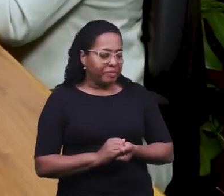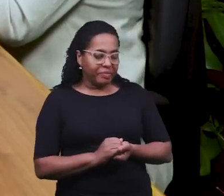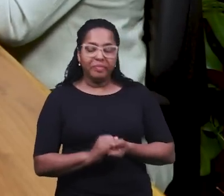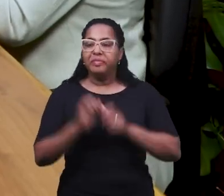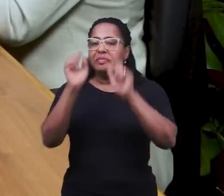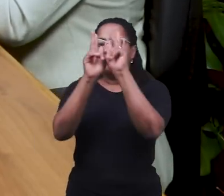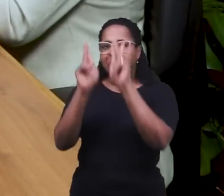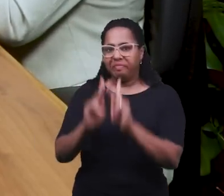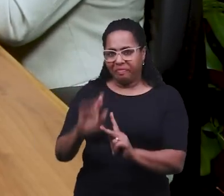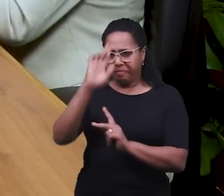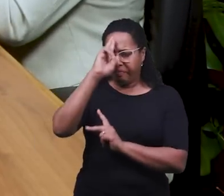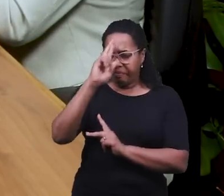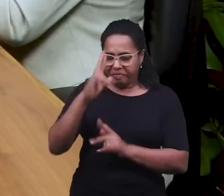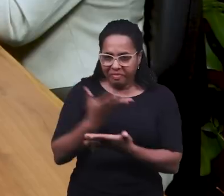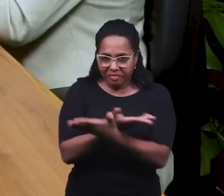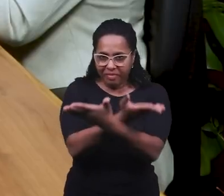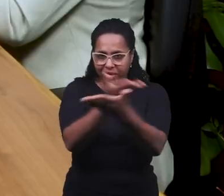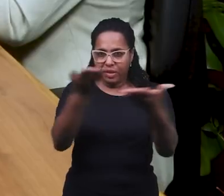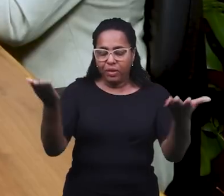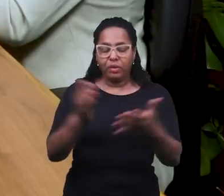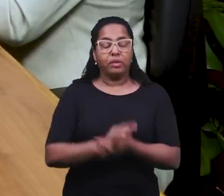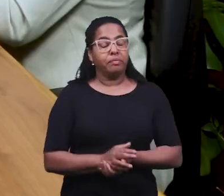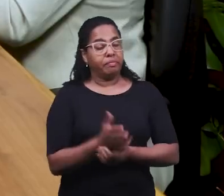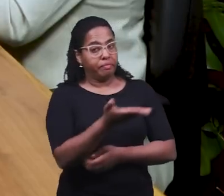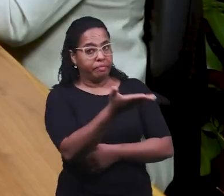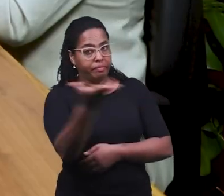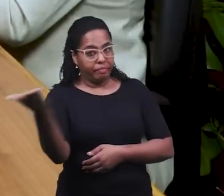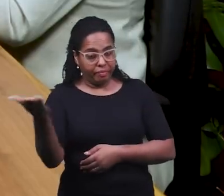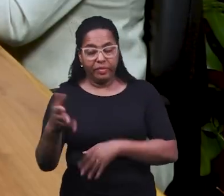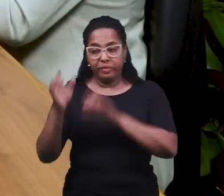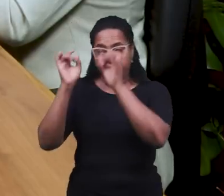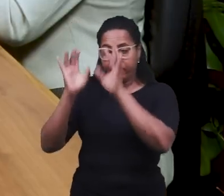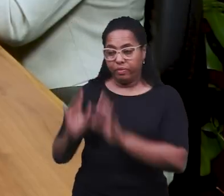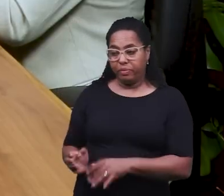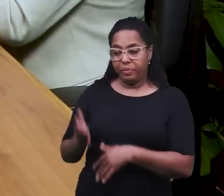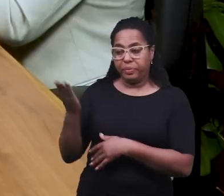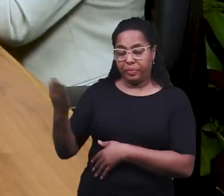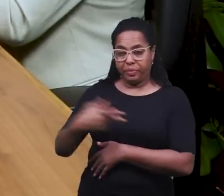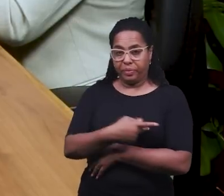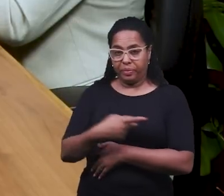Paz do Senhor a todos. Irmãos, Josias, em especial,